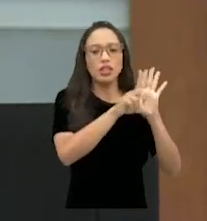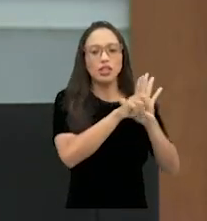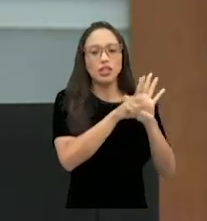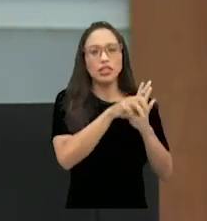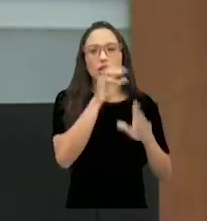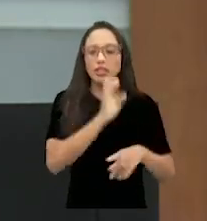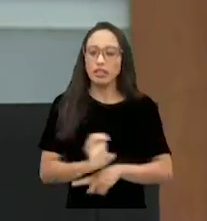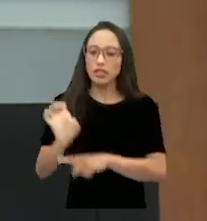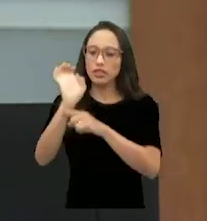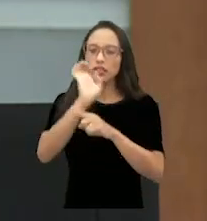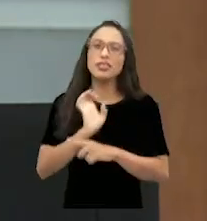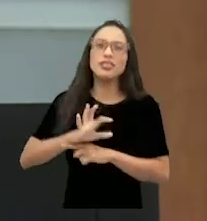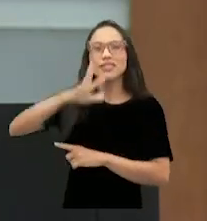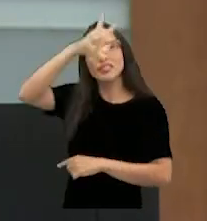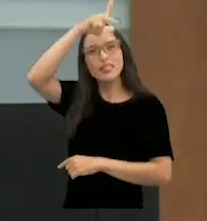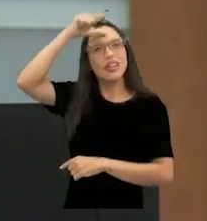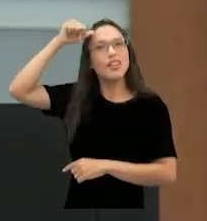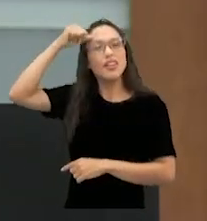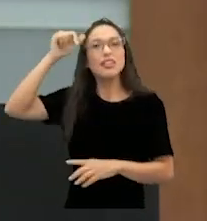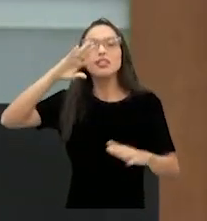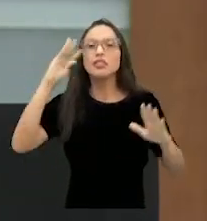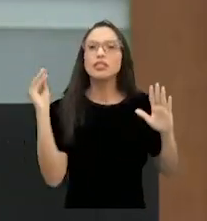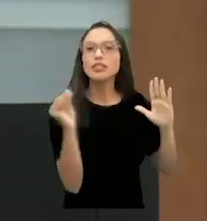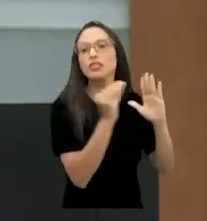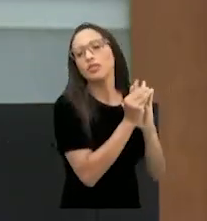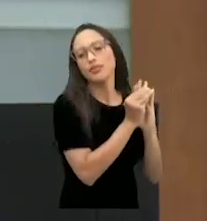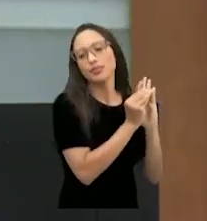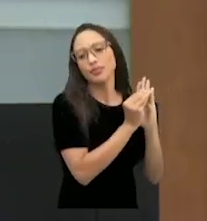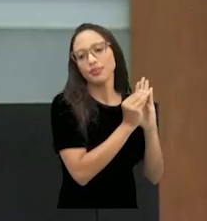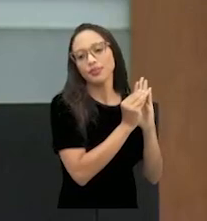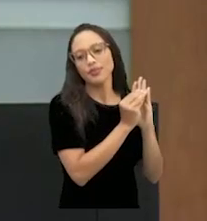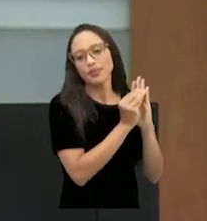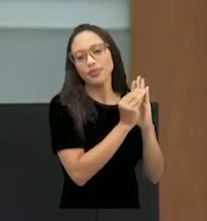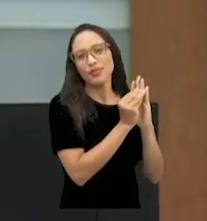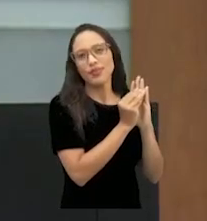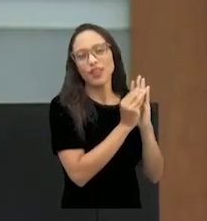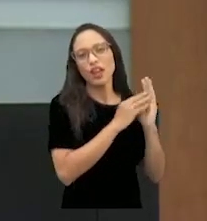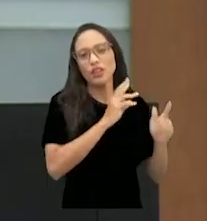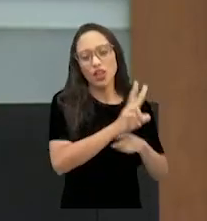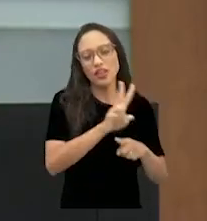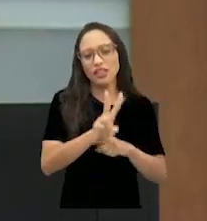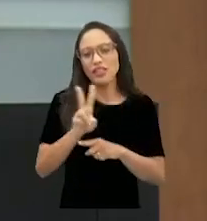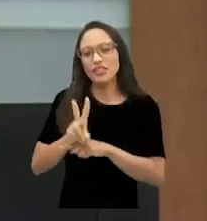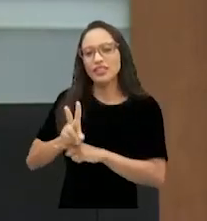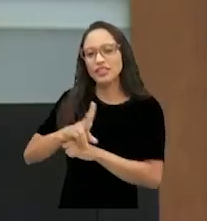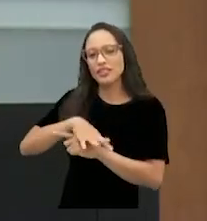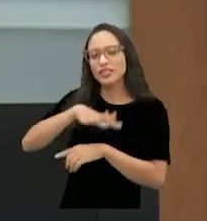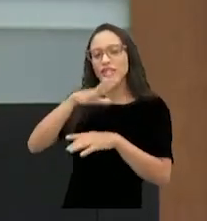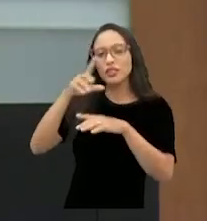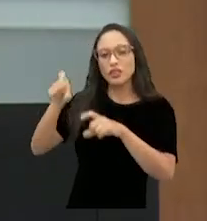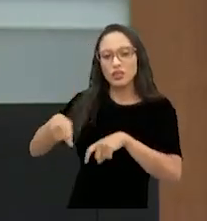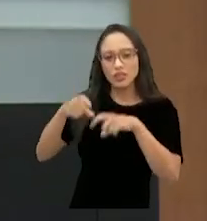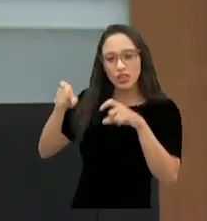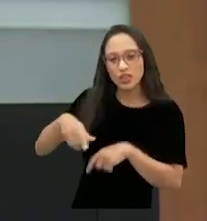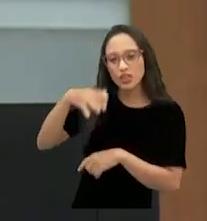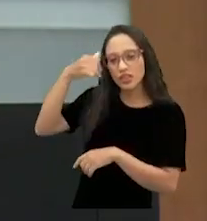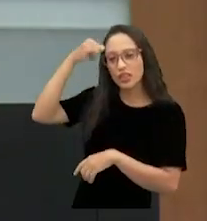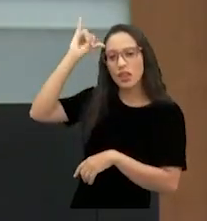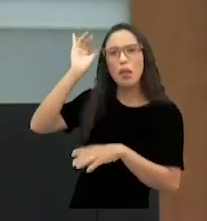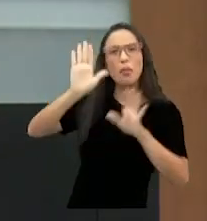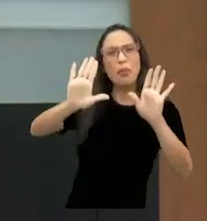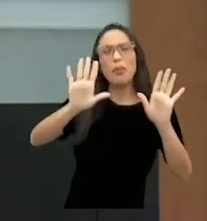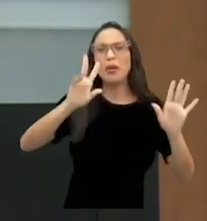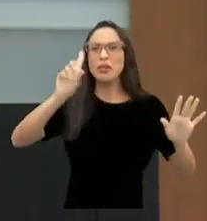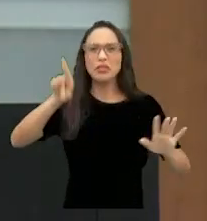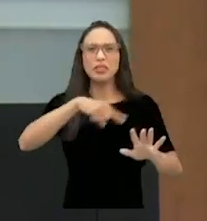colocar um dispositivo no capítulo da proteção ao meio ambiente que proíbe a proteção ao meio ambiente por